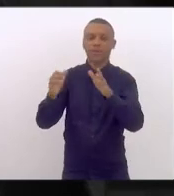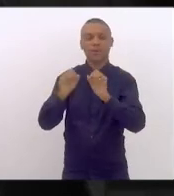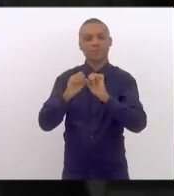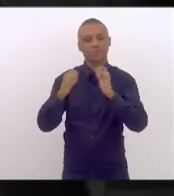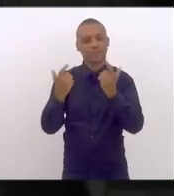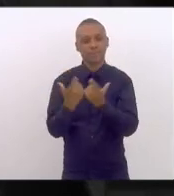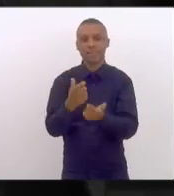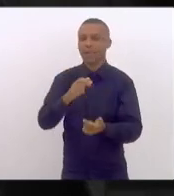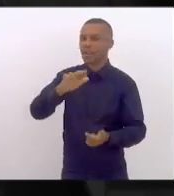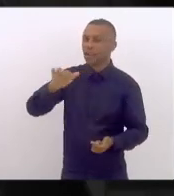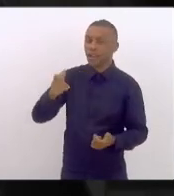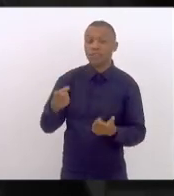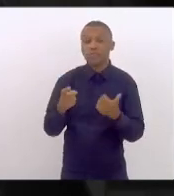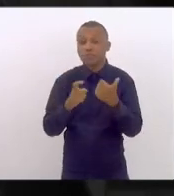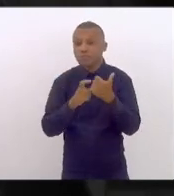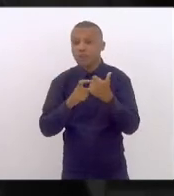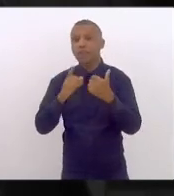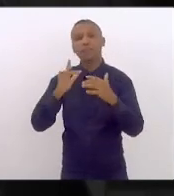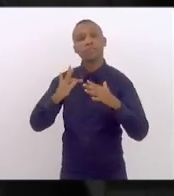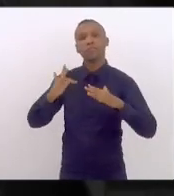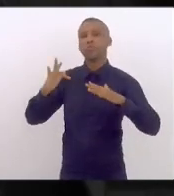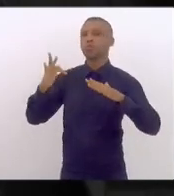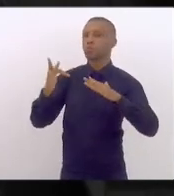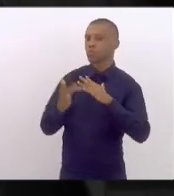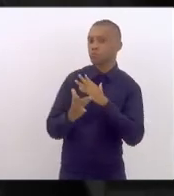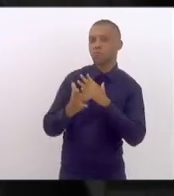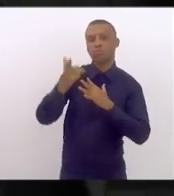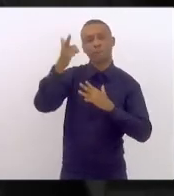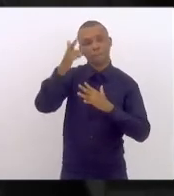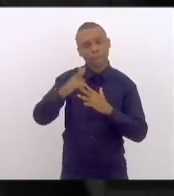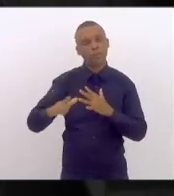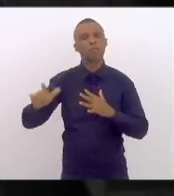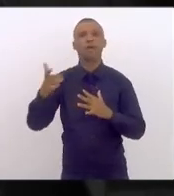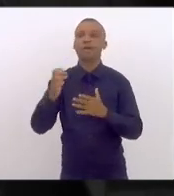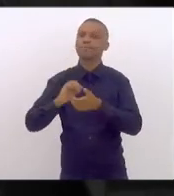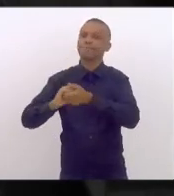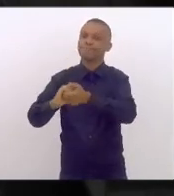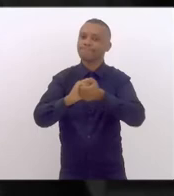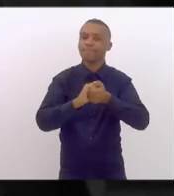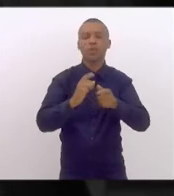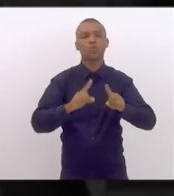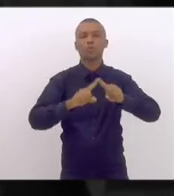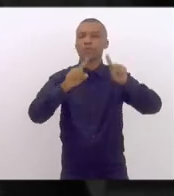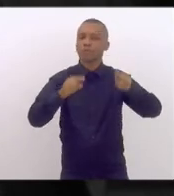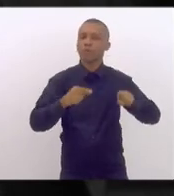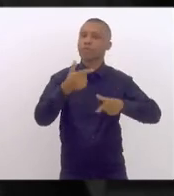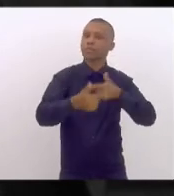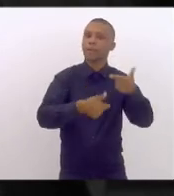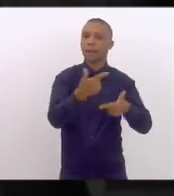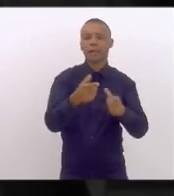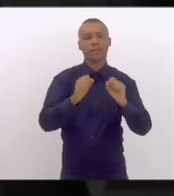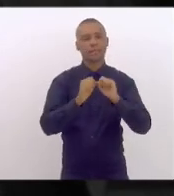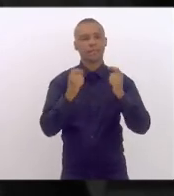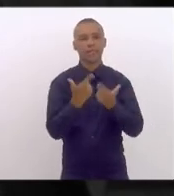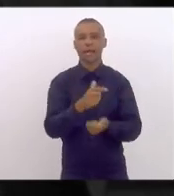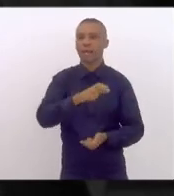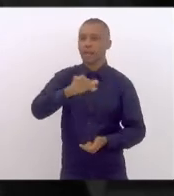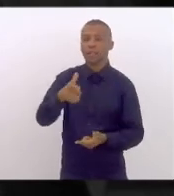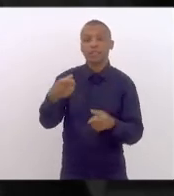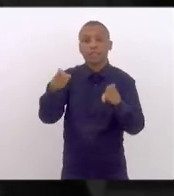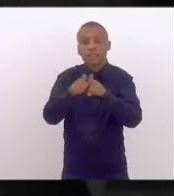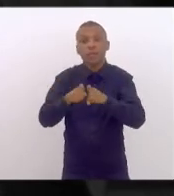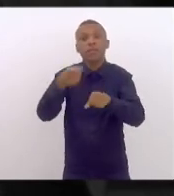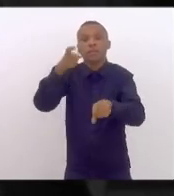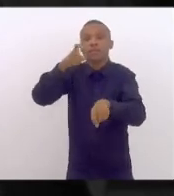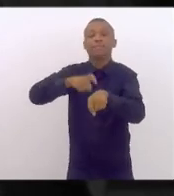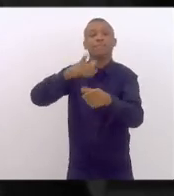e nos seguem pelas redes sociais mais uma vez saudar os nossos colegas servidores servidores alerj e agora neste momento